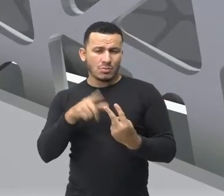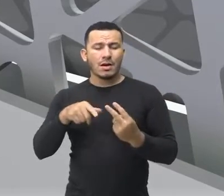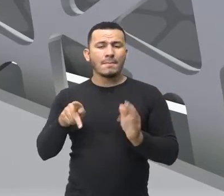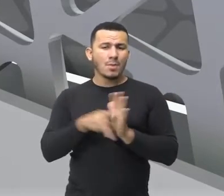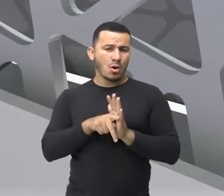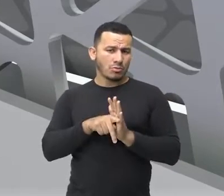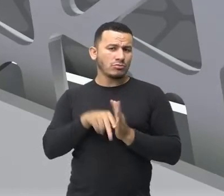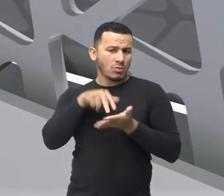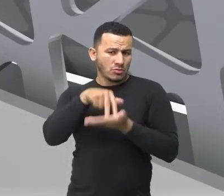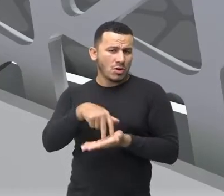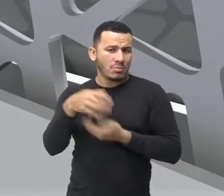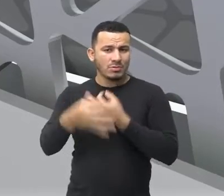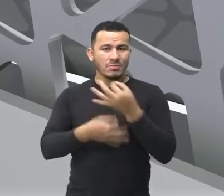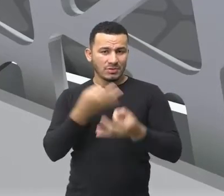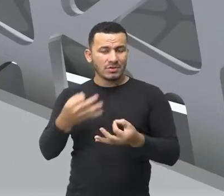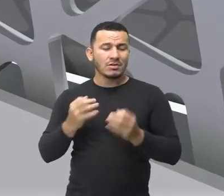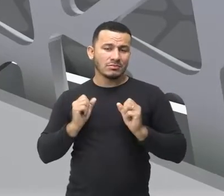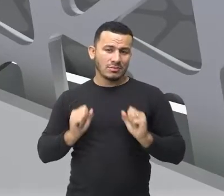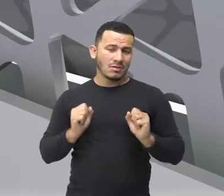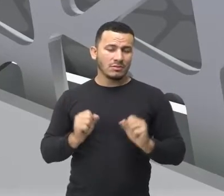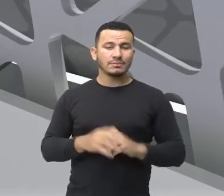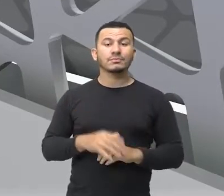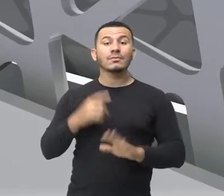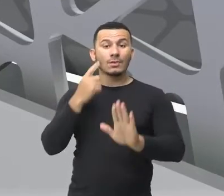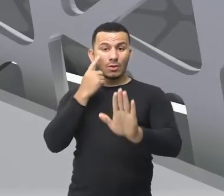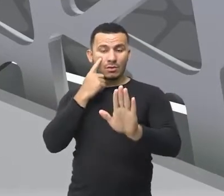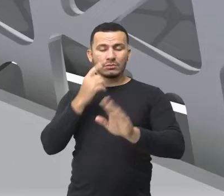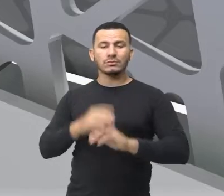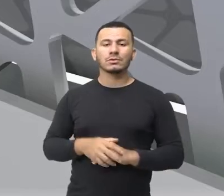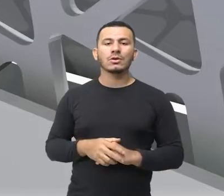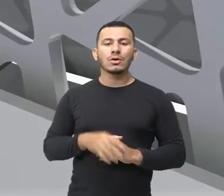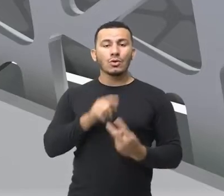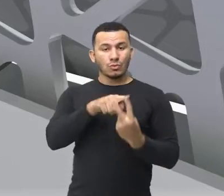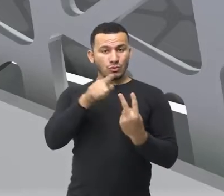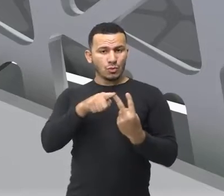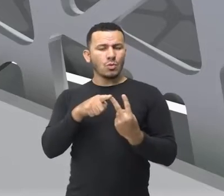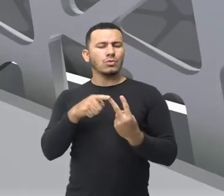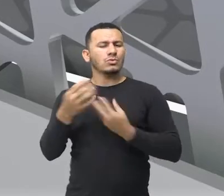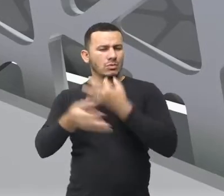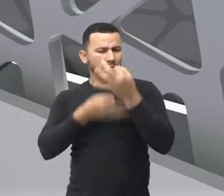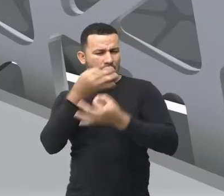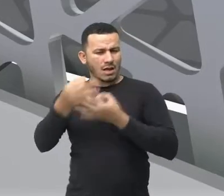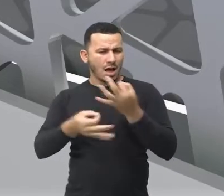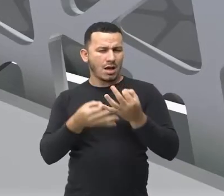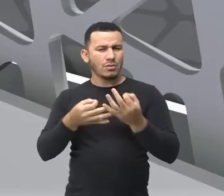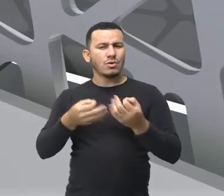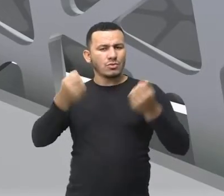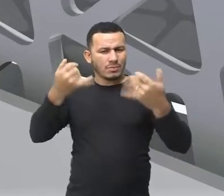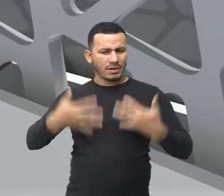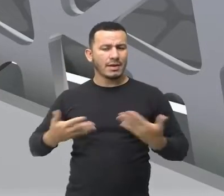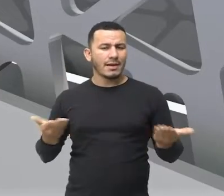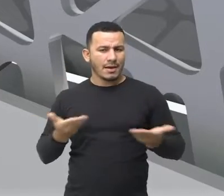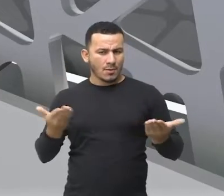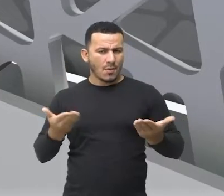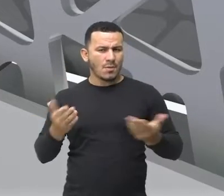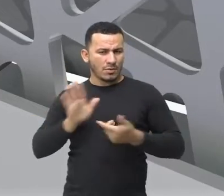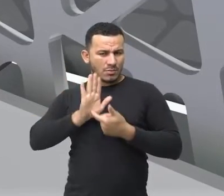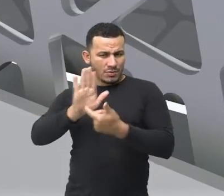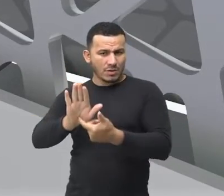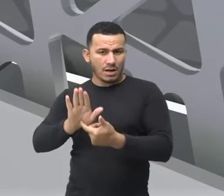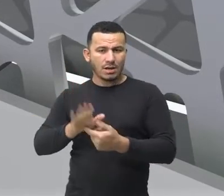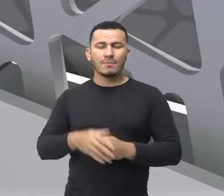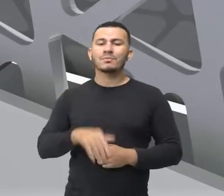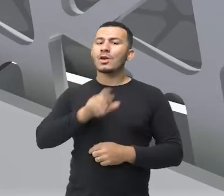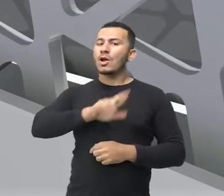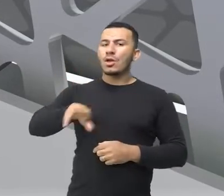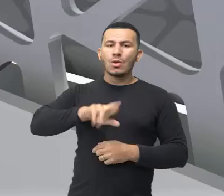emissão de opinião. Importante, gente. Notem que em ambos os comentários que a gente trouxe para vocês, que a gente selecionou,